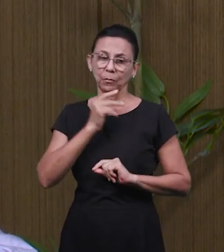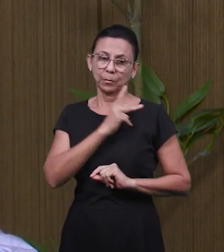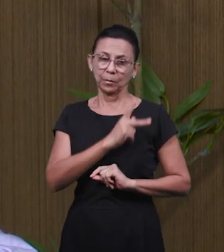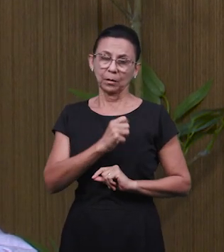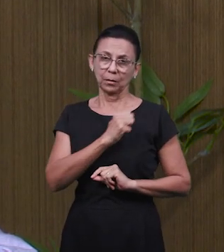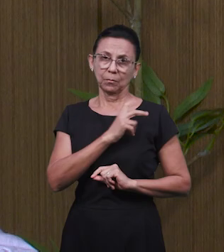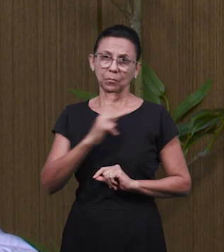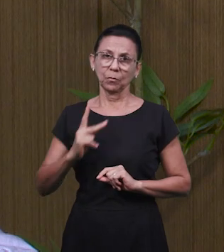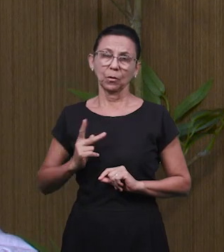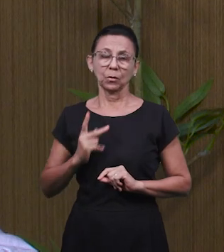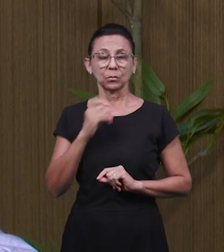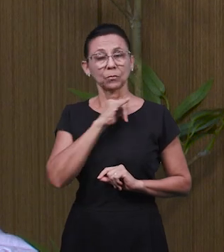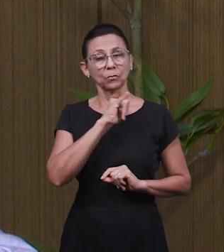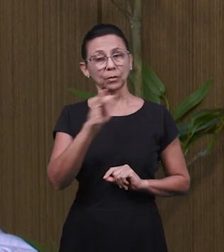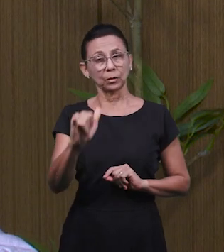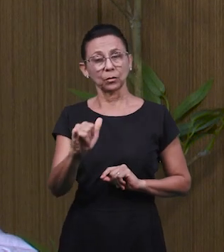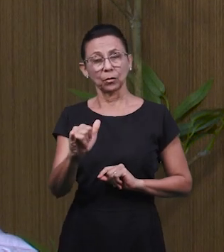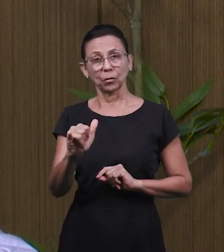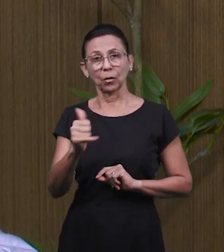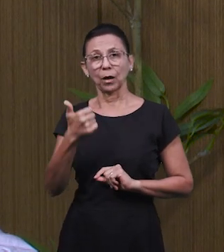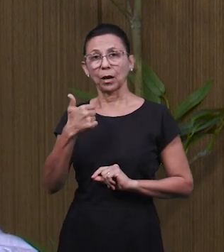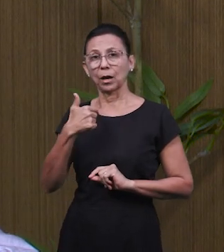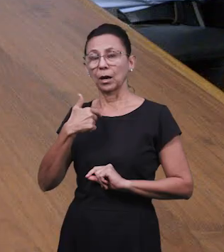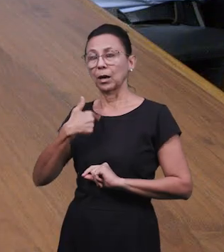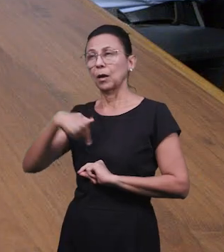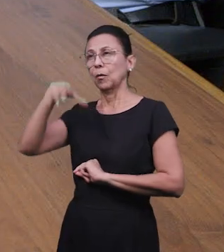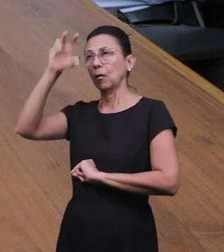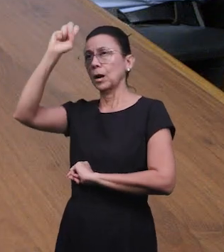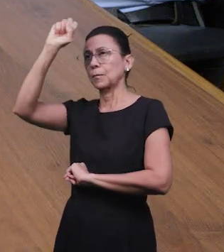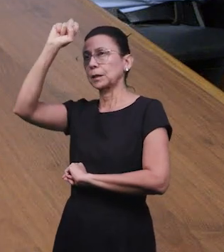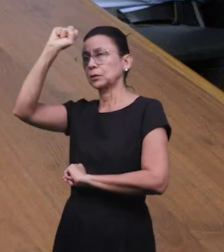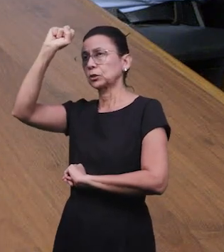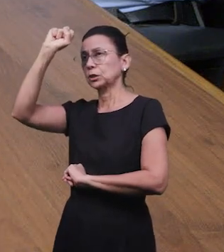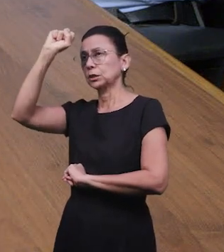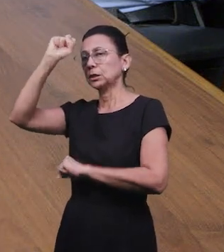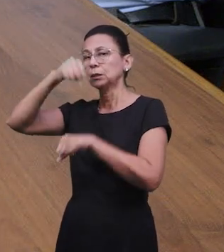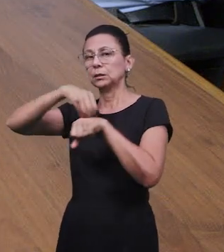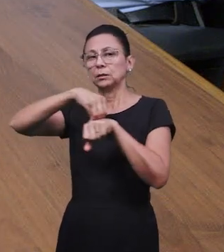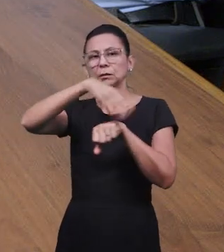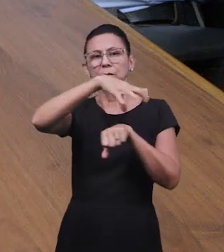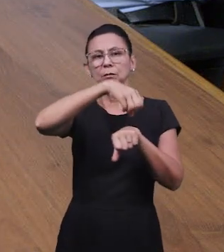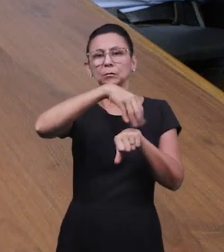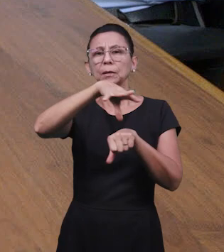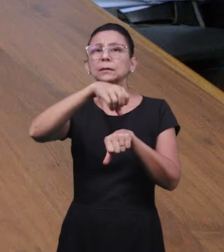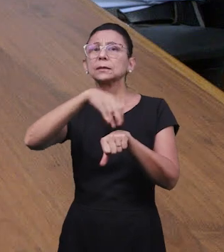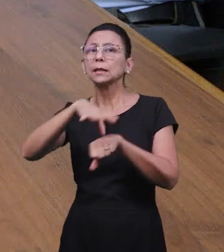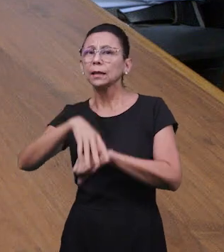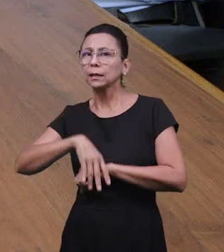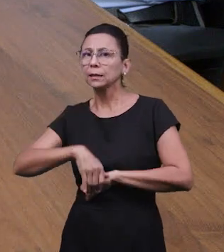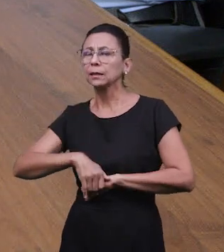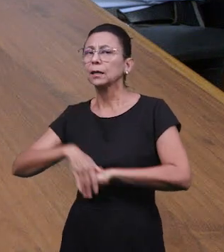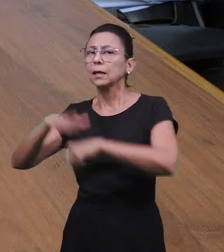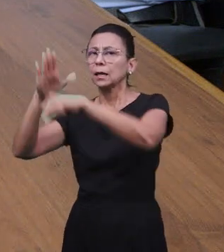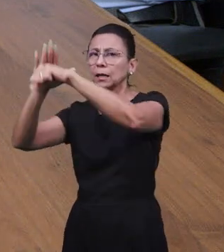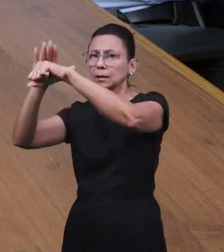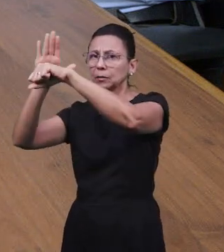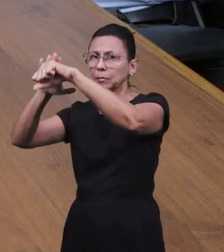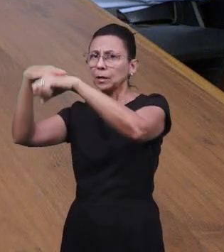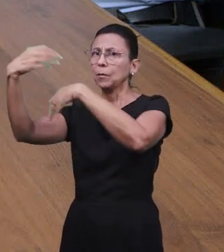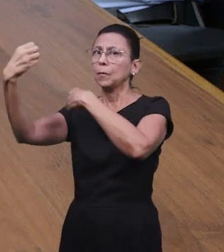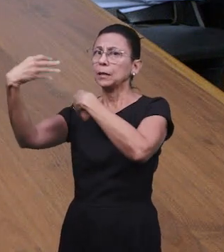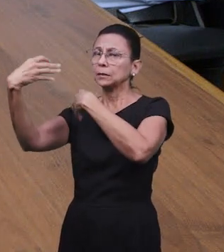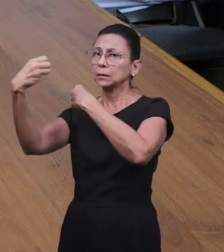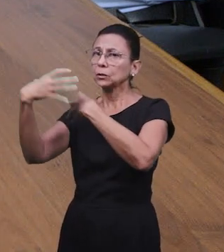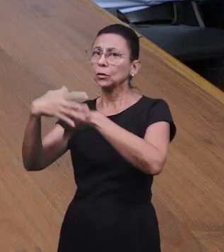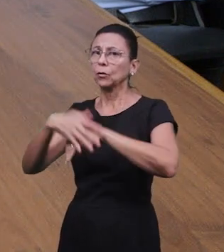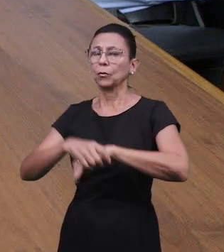ensinei foi o que eu aprendi do Senhor. Você pode ter a sua religião, fez a sua escolha e